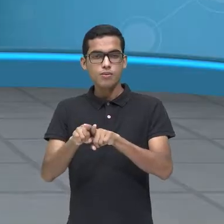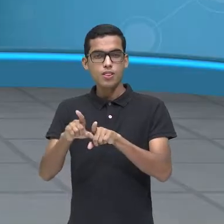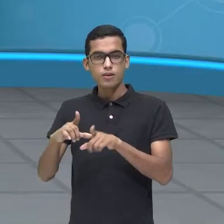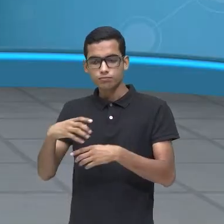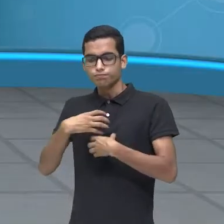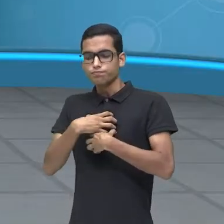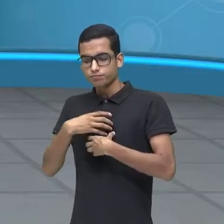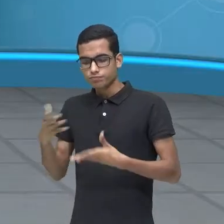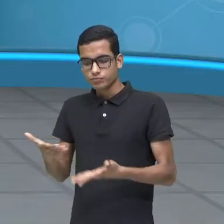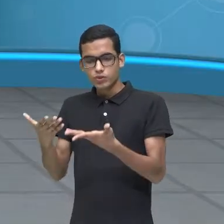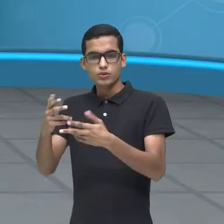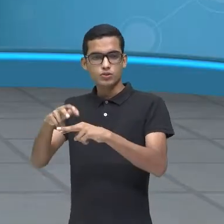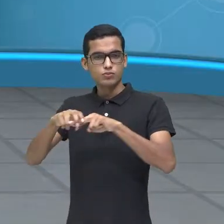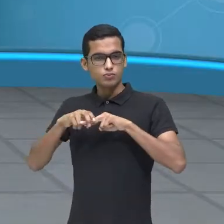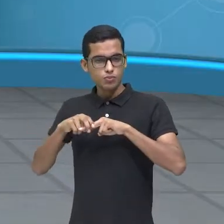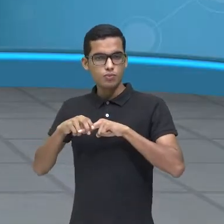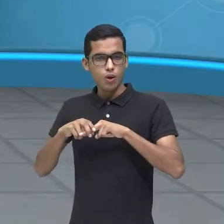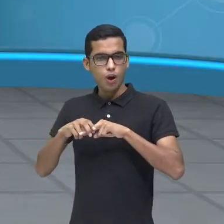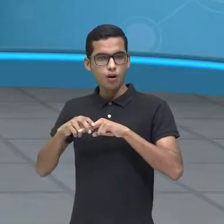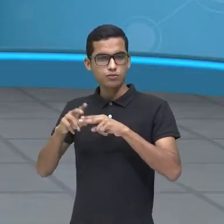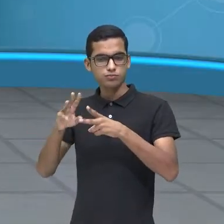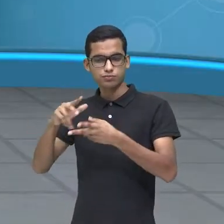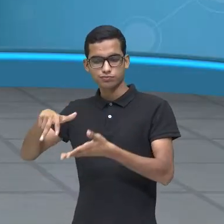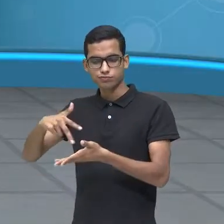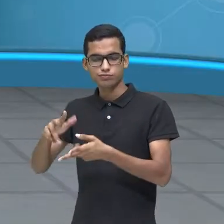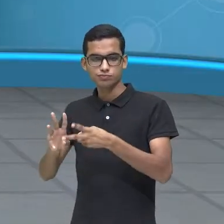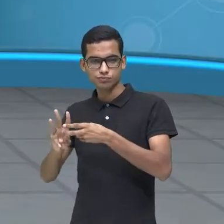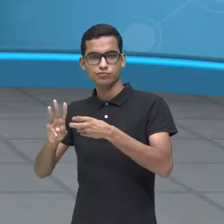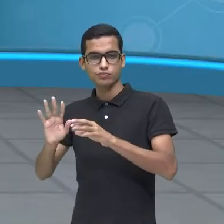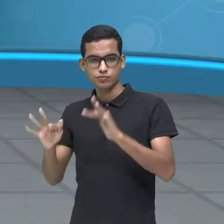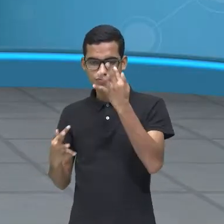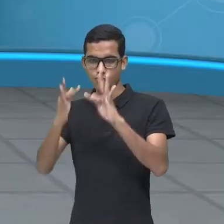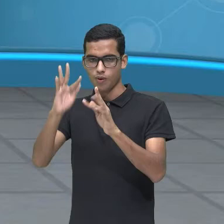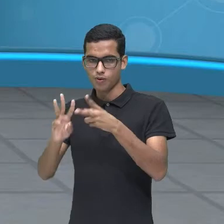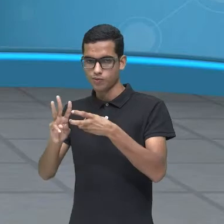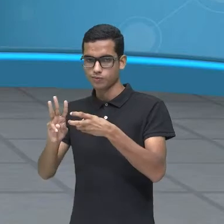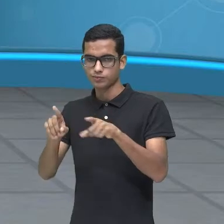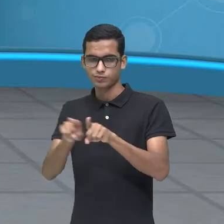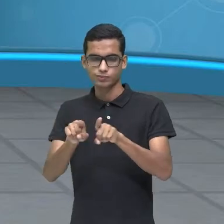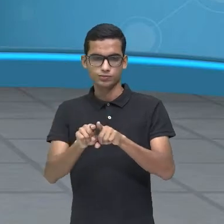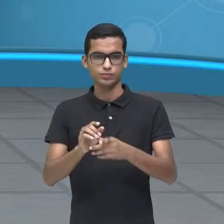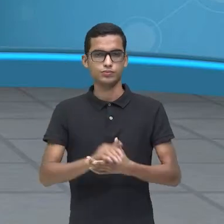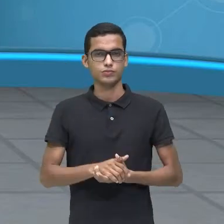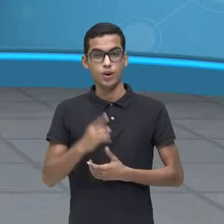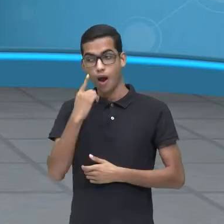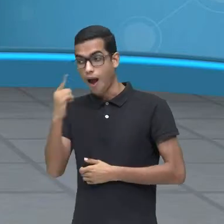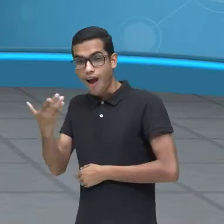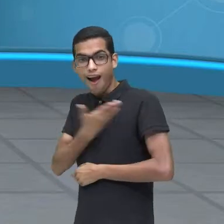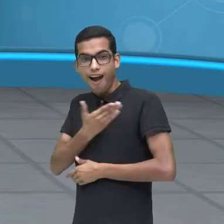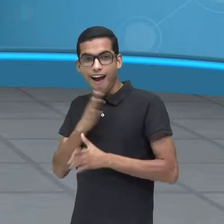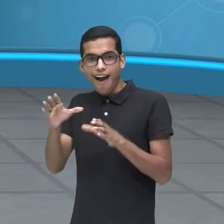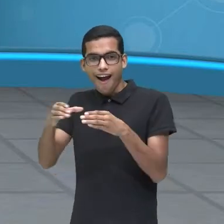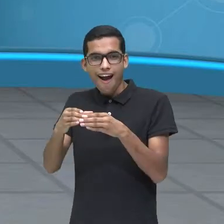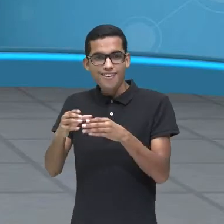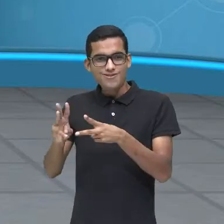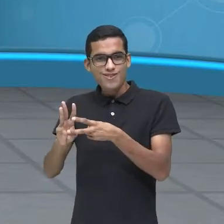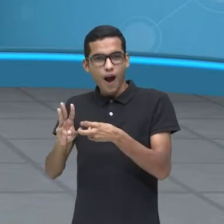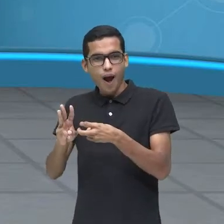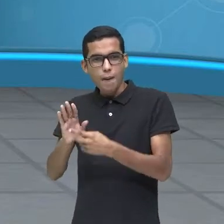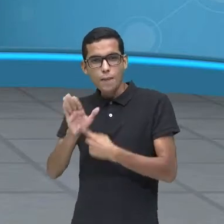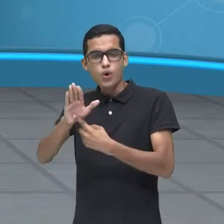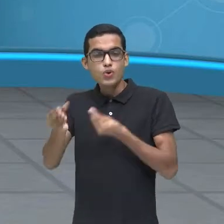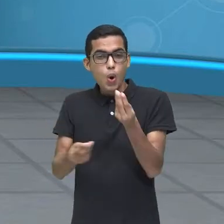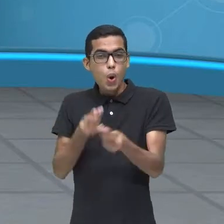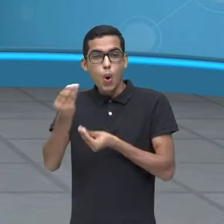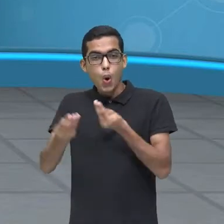sala nossos amigos indígenas, sejam bem-vindos, queridos. E eles estão mostrando, ó, pra gente como é que eles fazem, né,